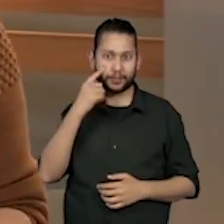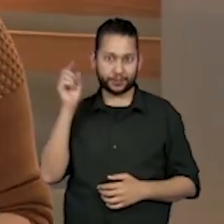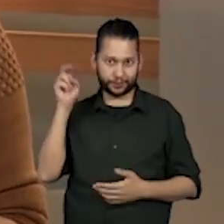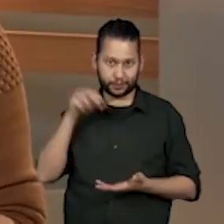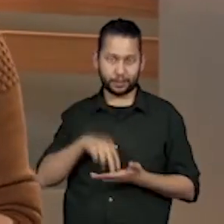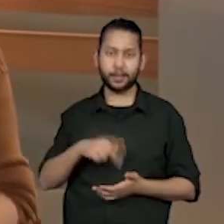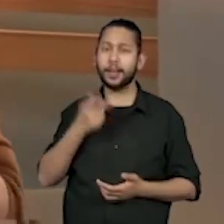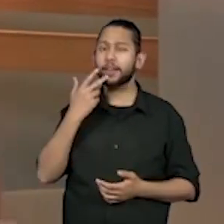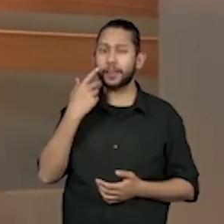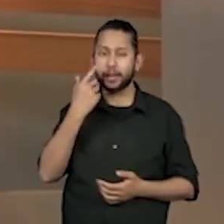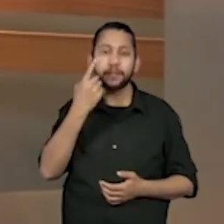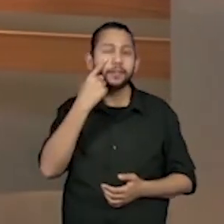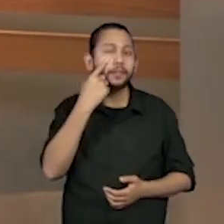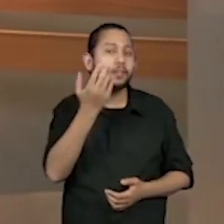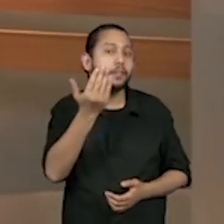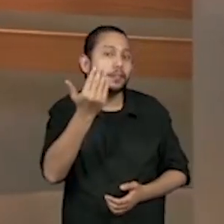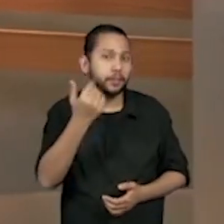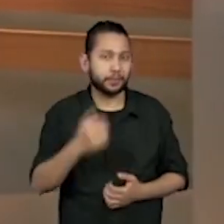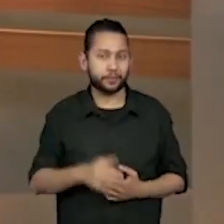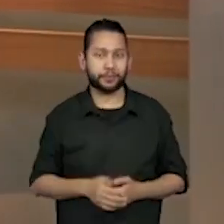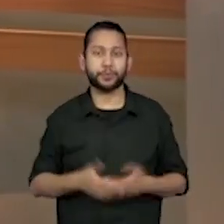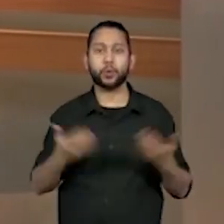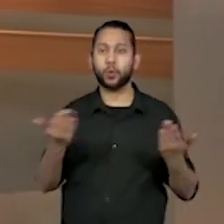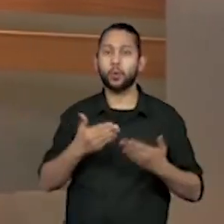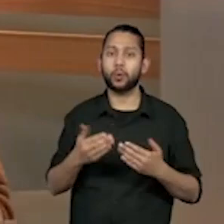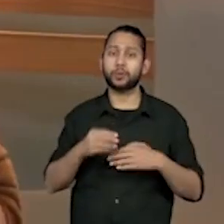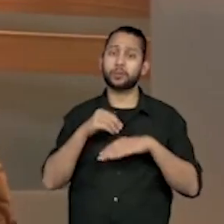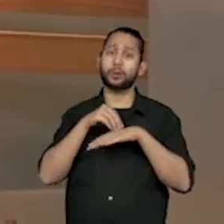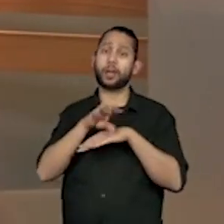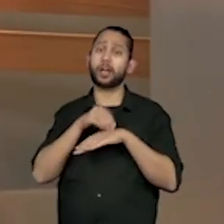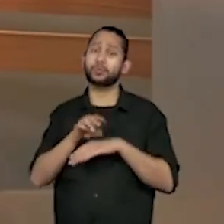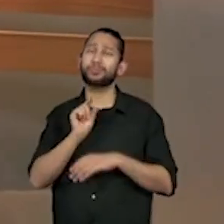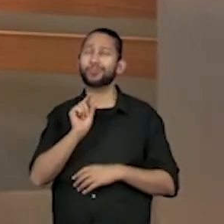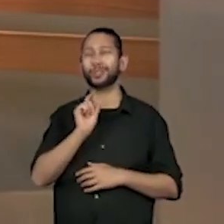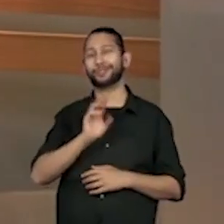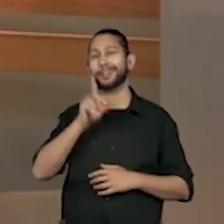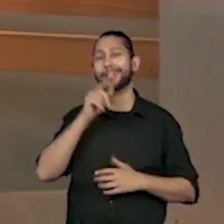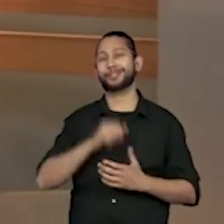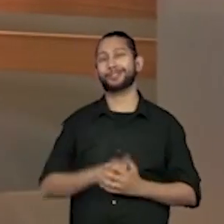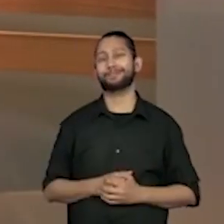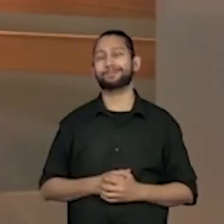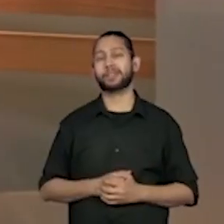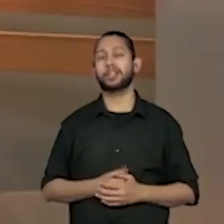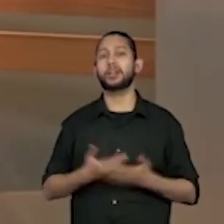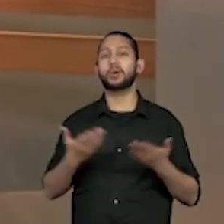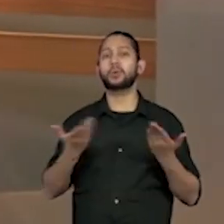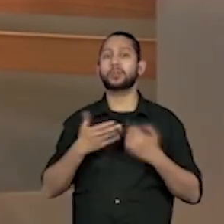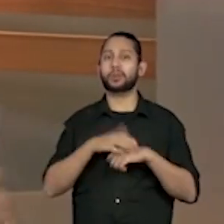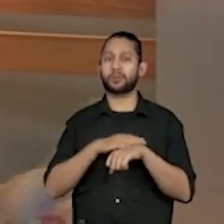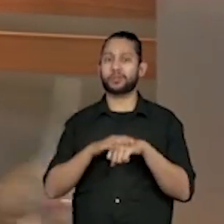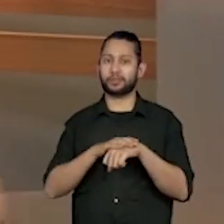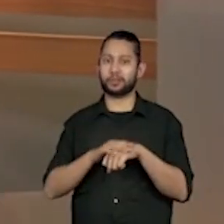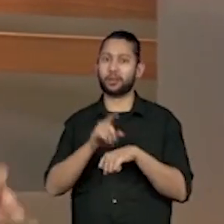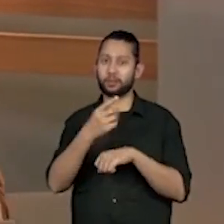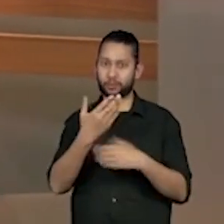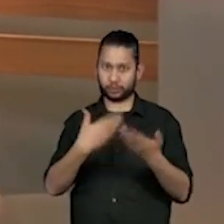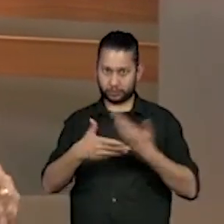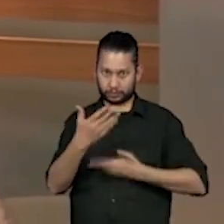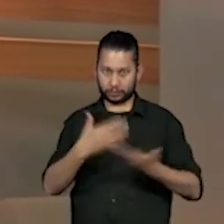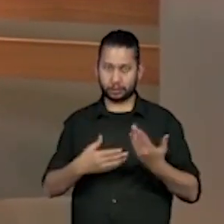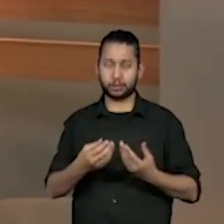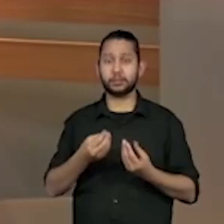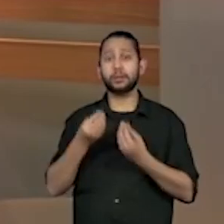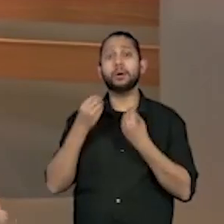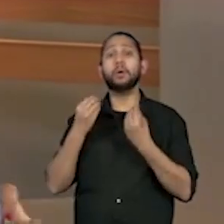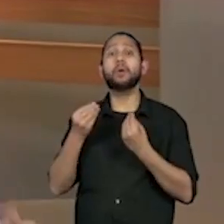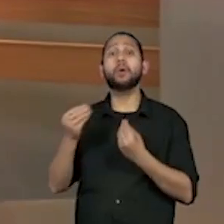no detalhe. Hoje, o meu recadinho vai ser um pouquinho diferente. Hoje eu queria falar um pouquinho para vocês como é que funciona, mais ou